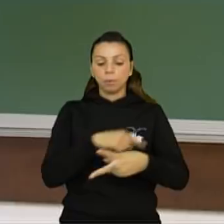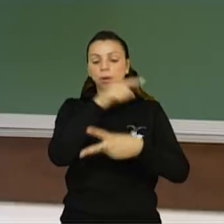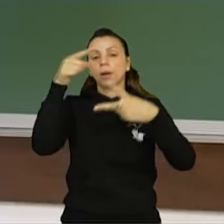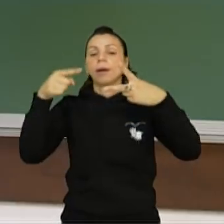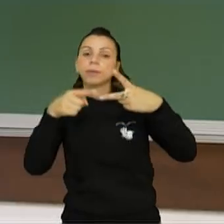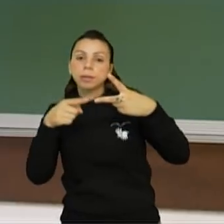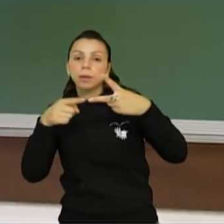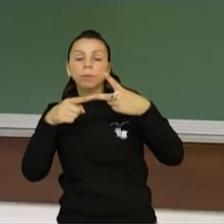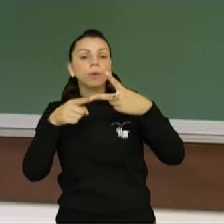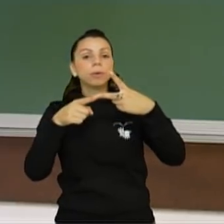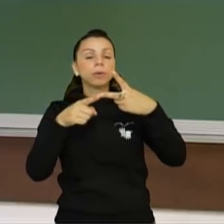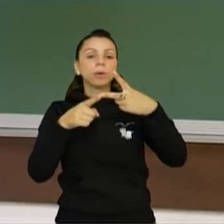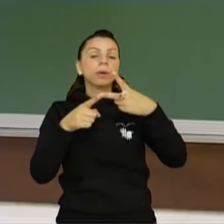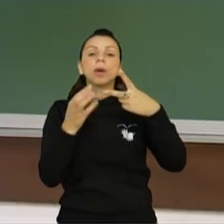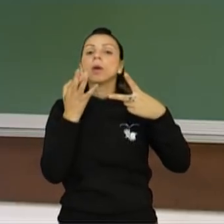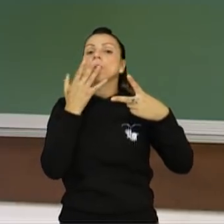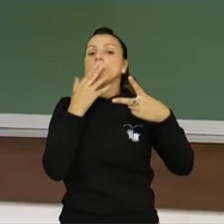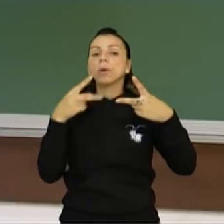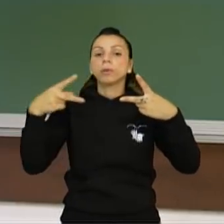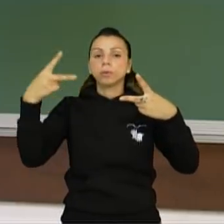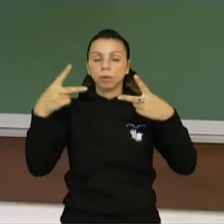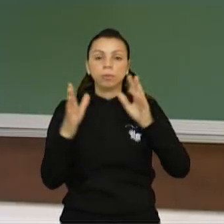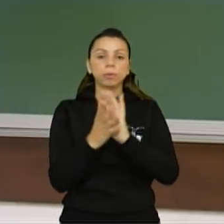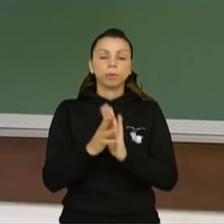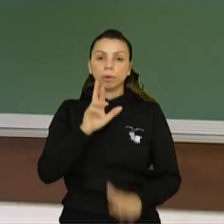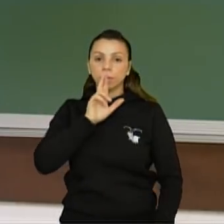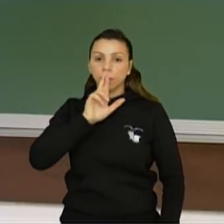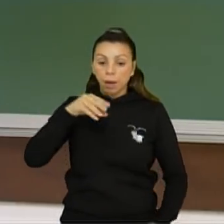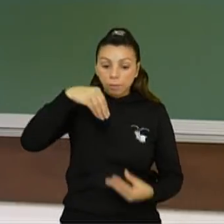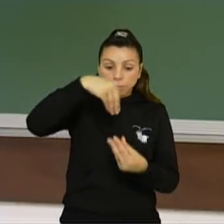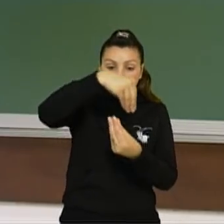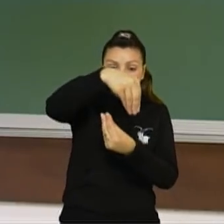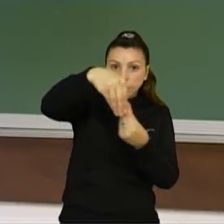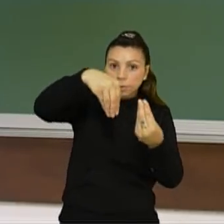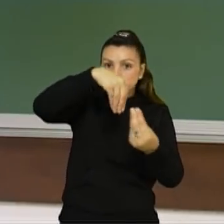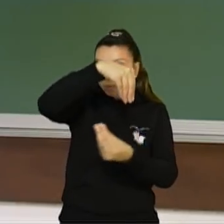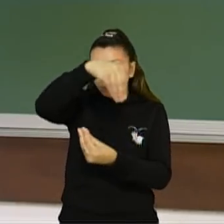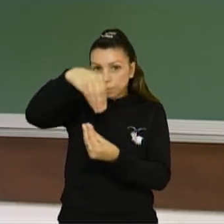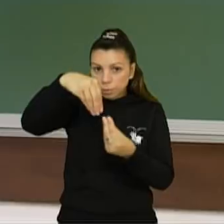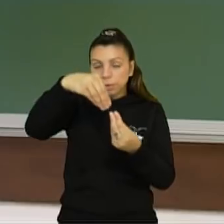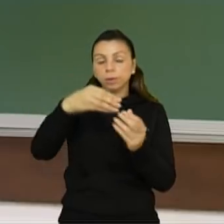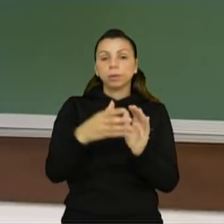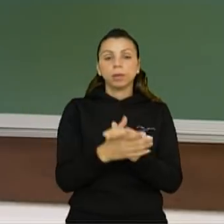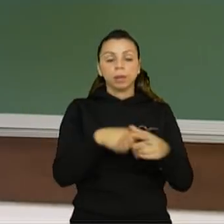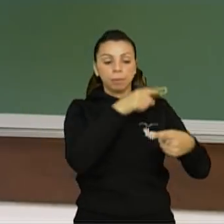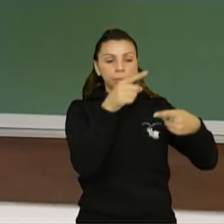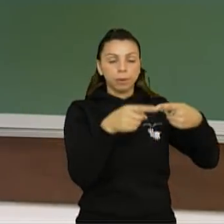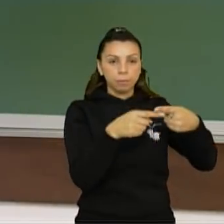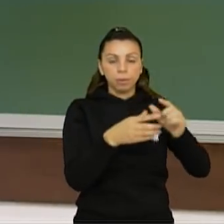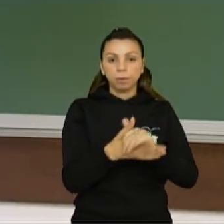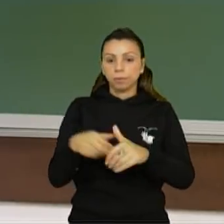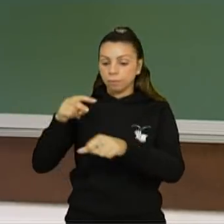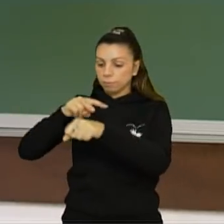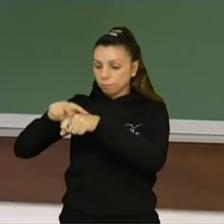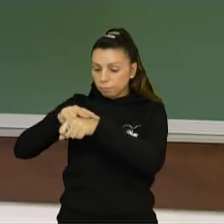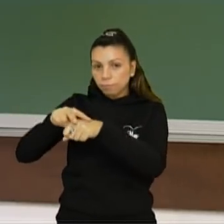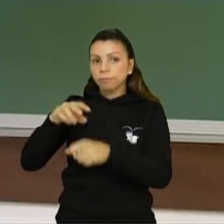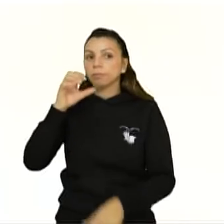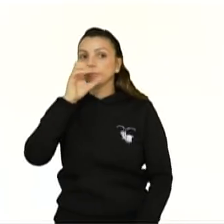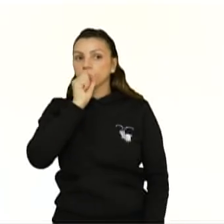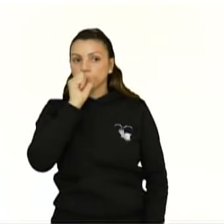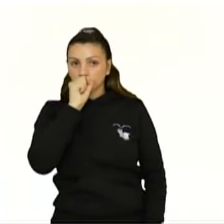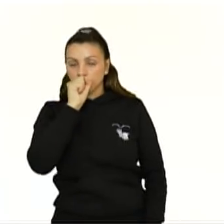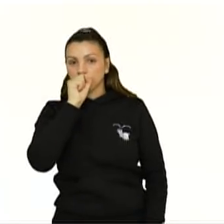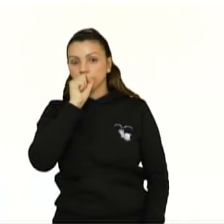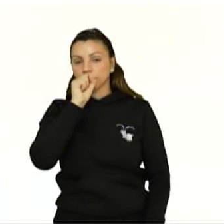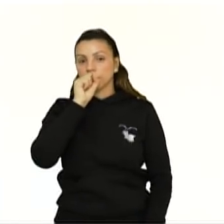seria as cores secundárias. Então, são o resultado da mistura dessas cores, né? Então, seria o verde, o laranja